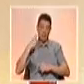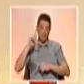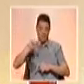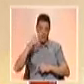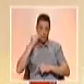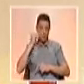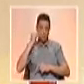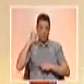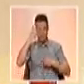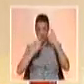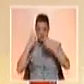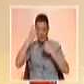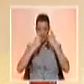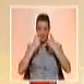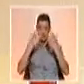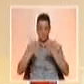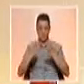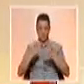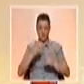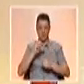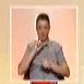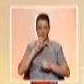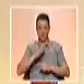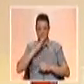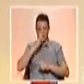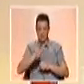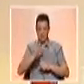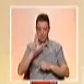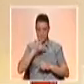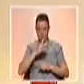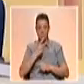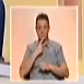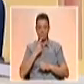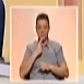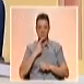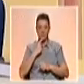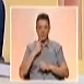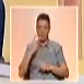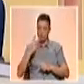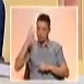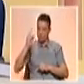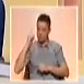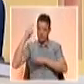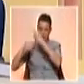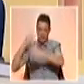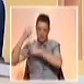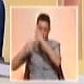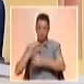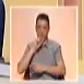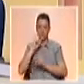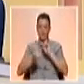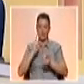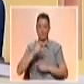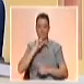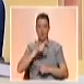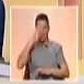é algo que nós temos que fazer. E já agora, se me permitissem... Sim. Mas eu ainda não percebi, no espaço de duas gerações, de uma forma muito clara, o que é que pode acontecer?